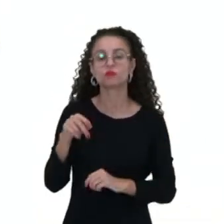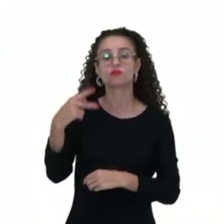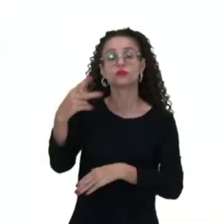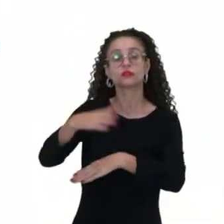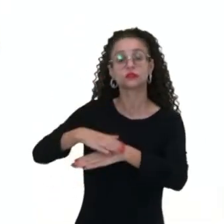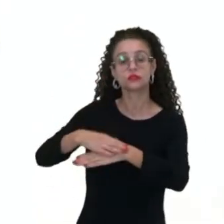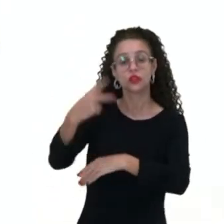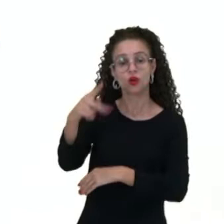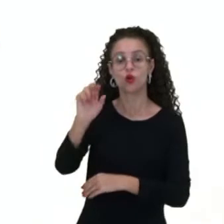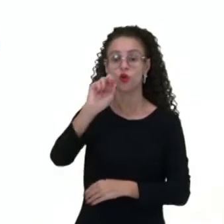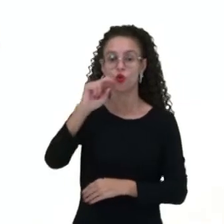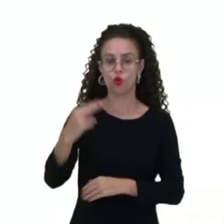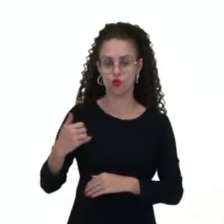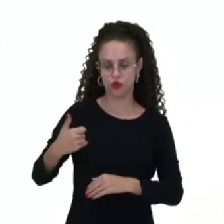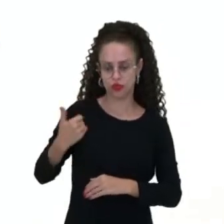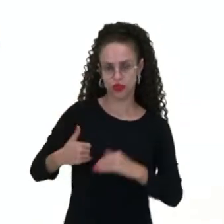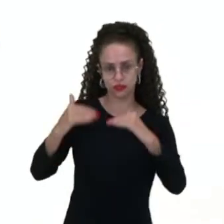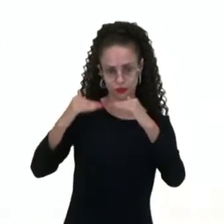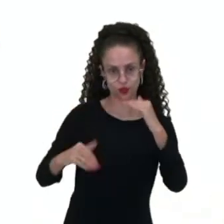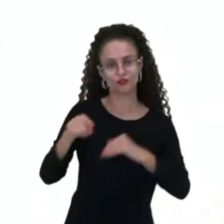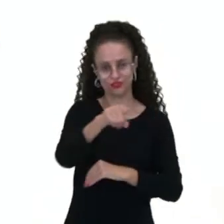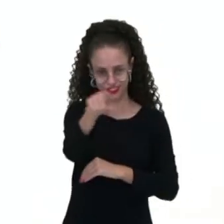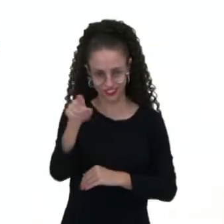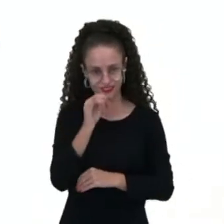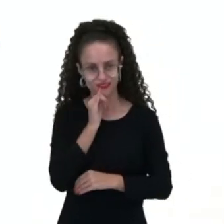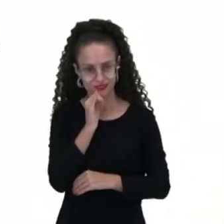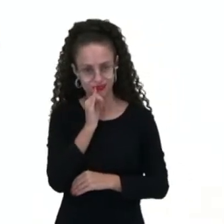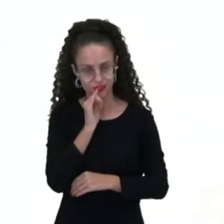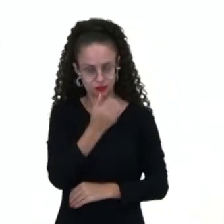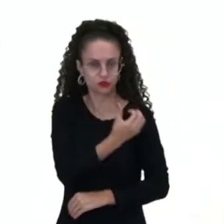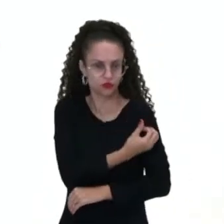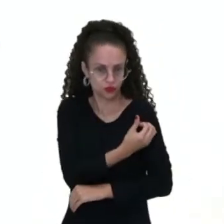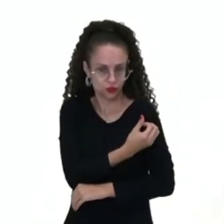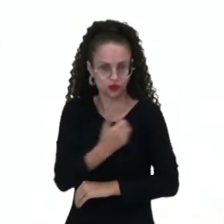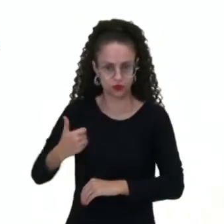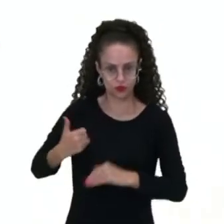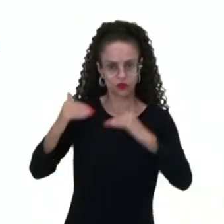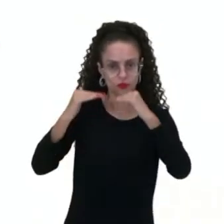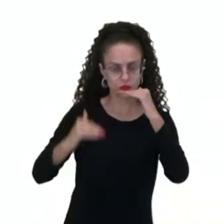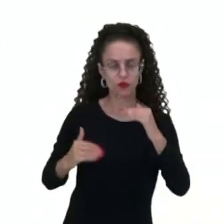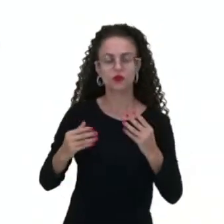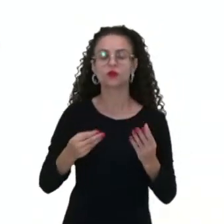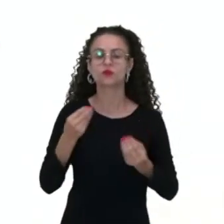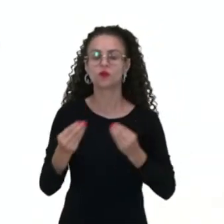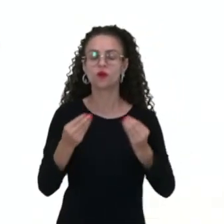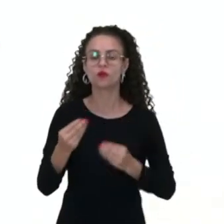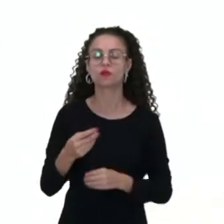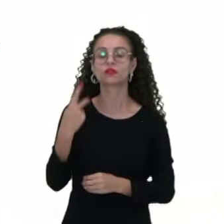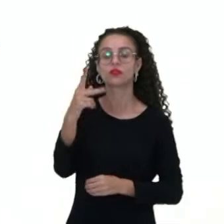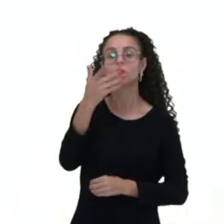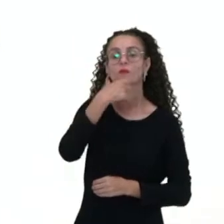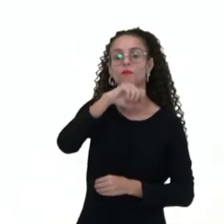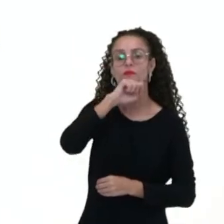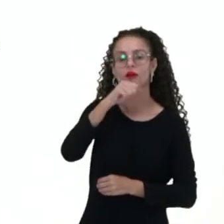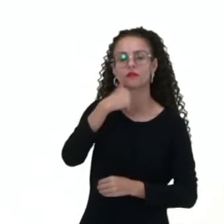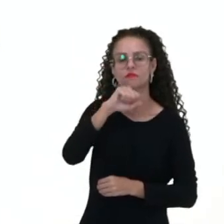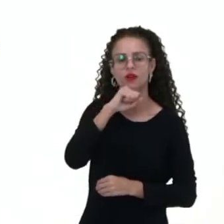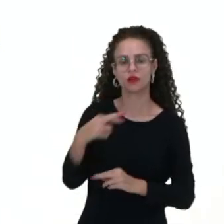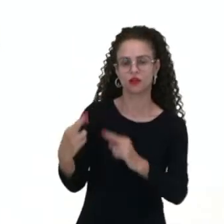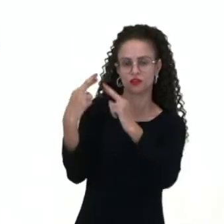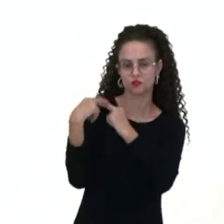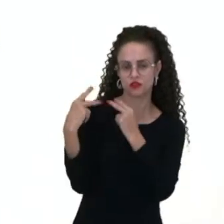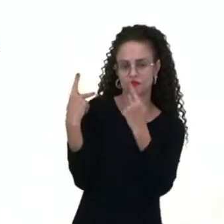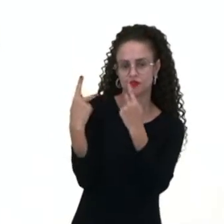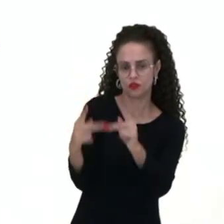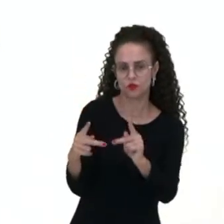menor, no caso de vocês, no 6º ano, através dos seus pais ou encarregados de